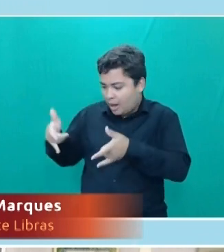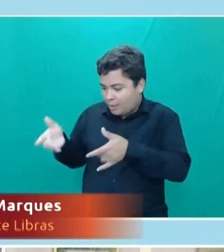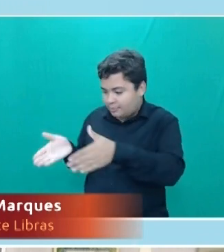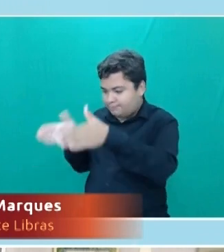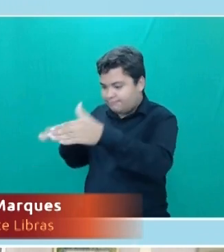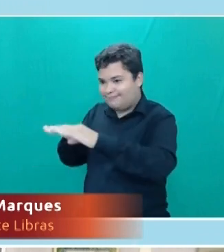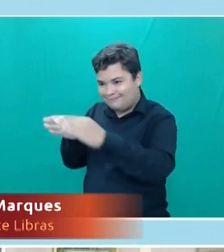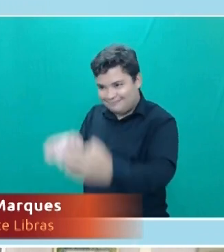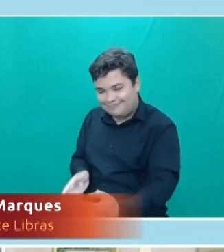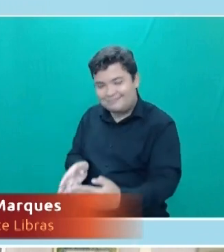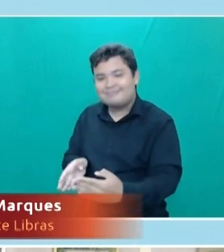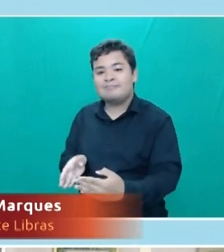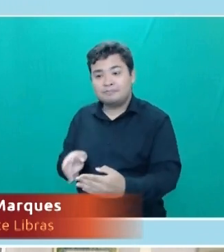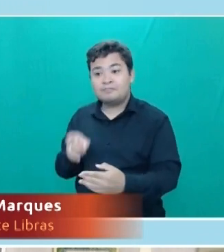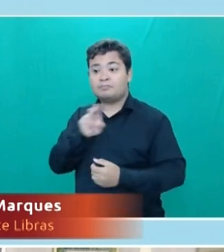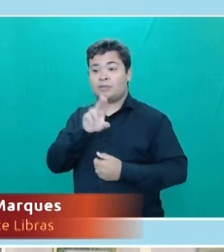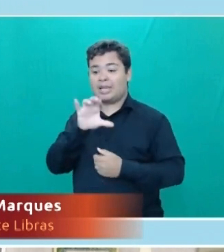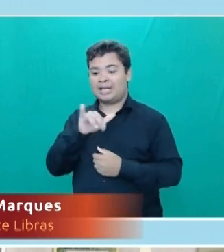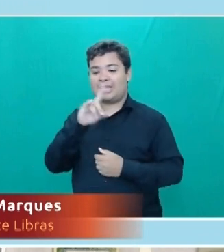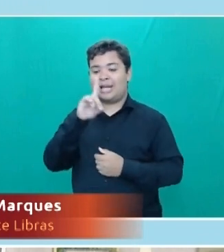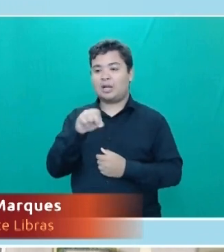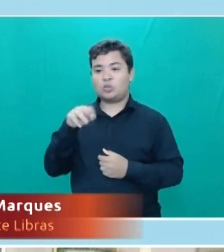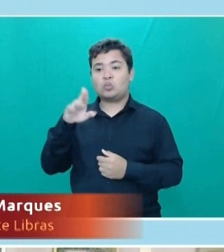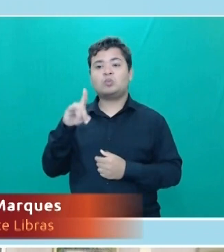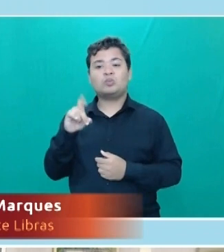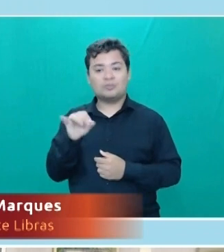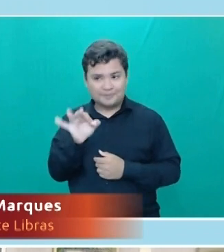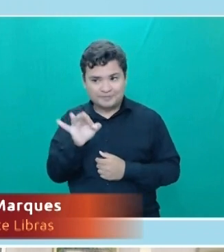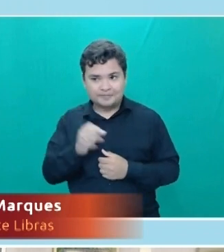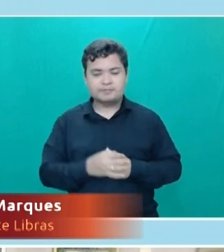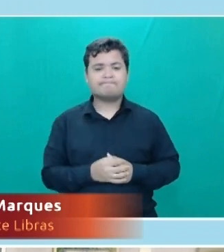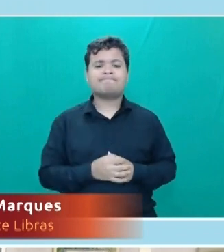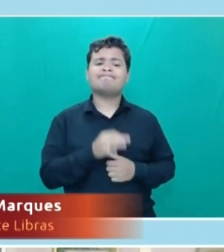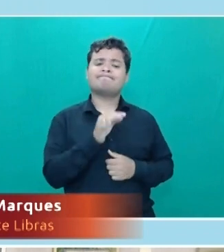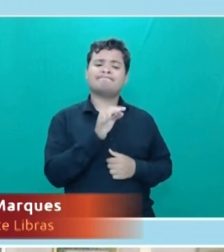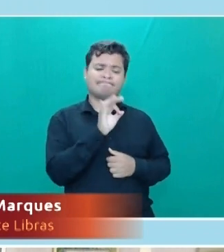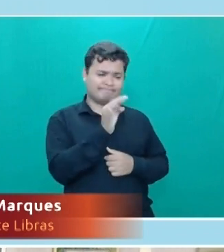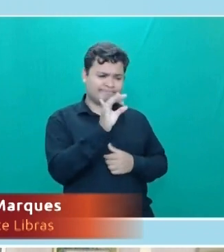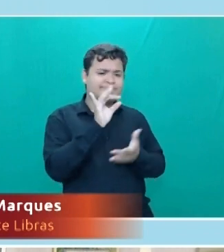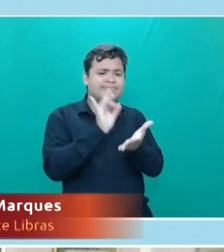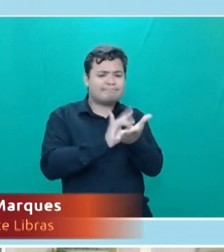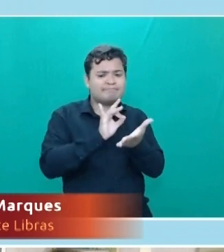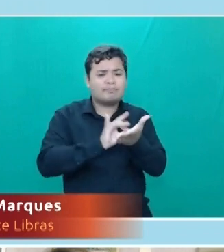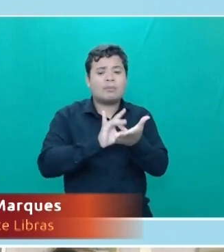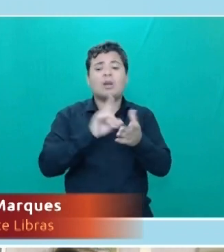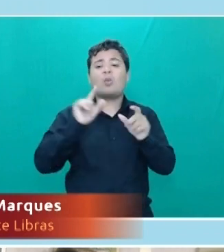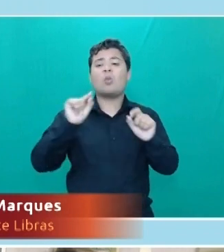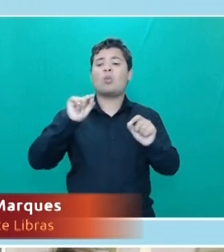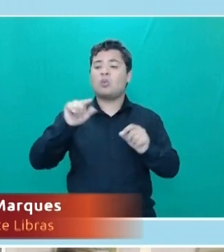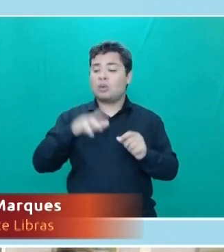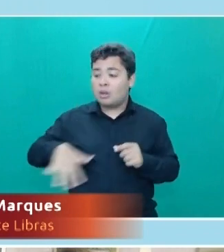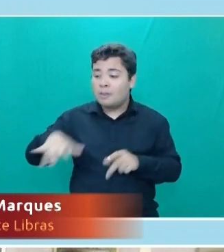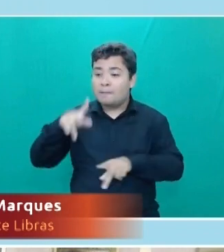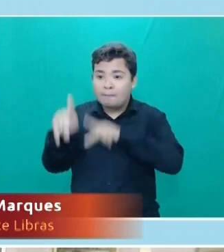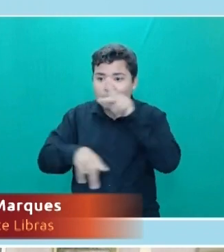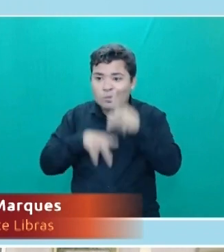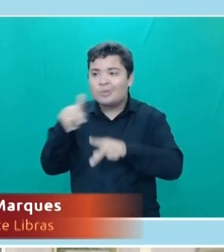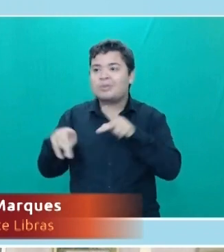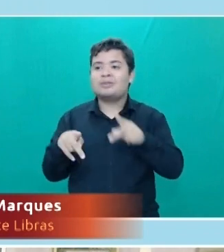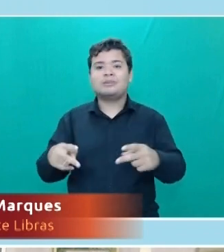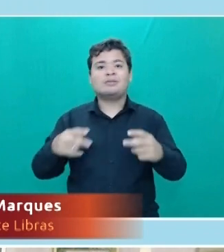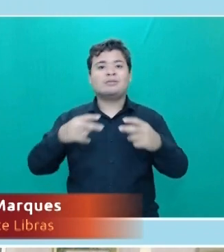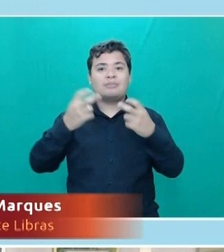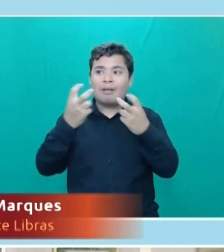E Camila, isso é um pouco também dessa reivindicação de voz, né? De quem que a gente precisa ouvir. O tema que